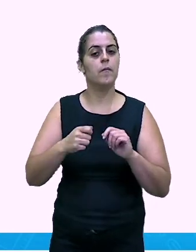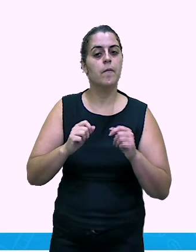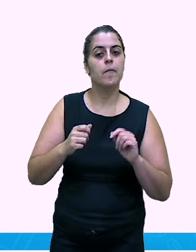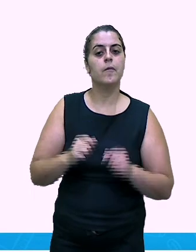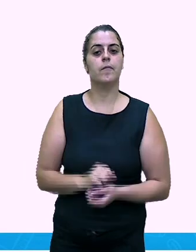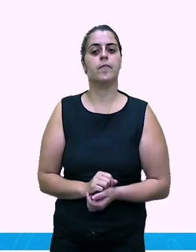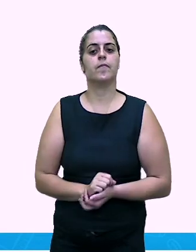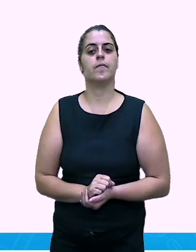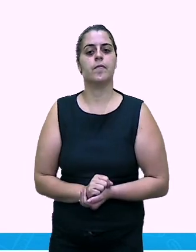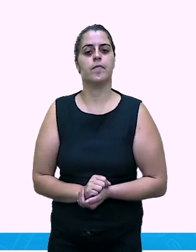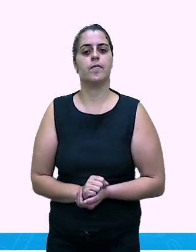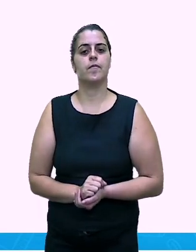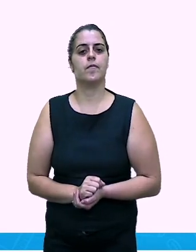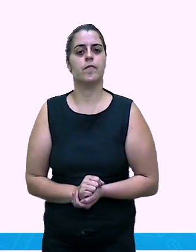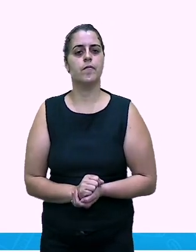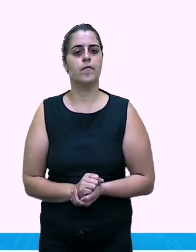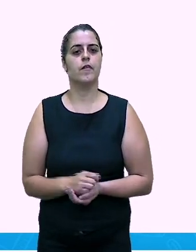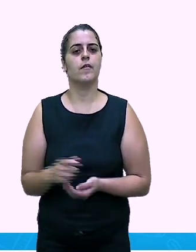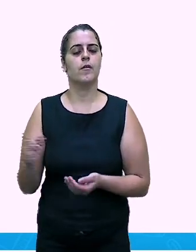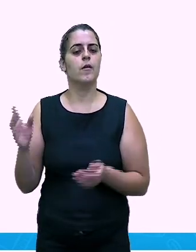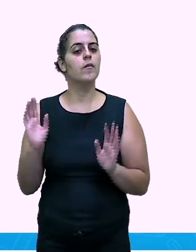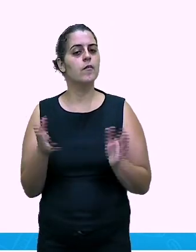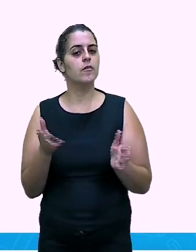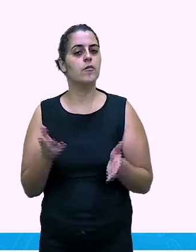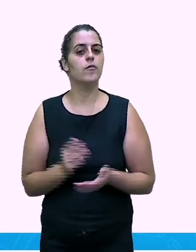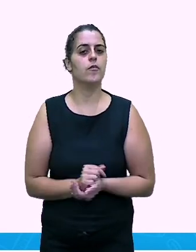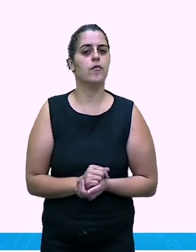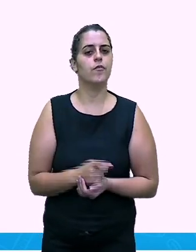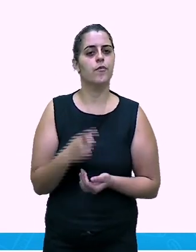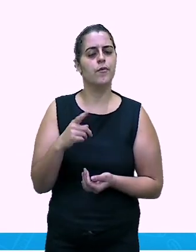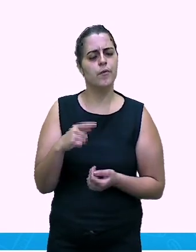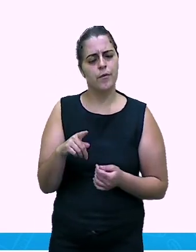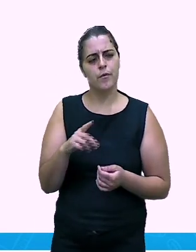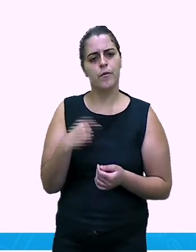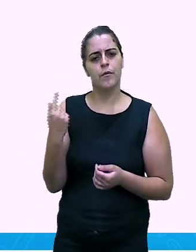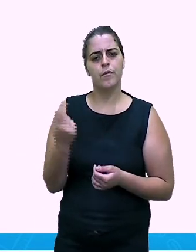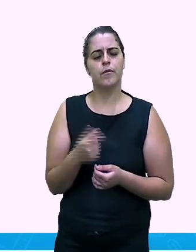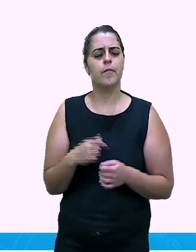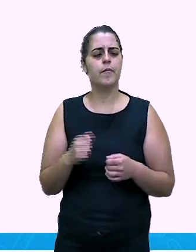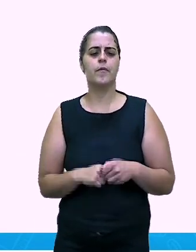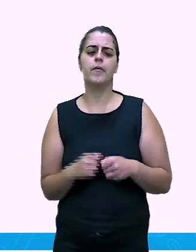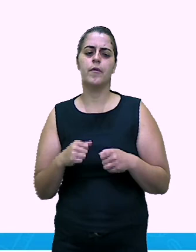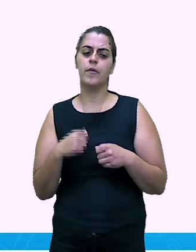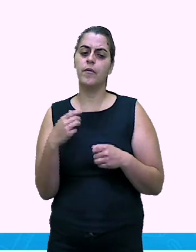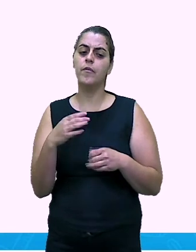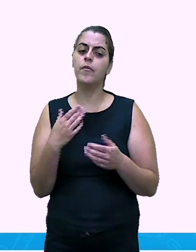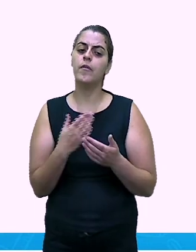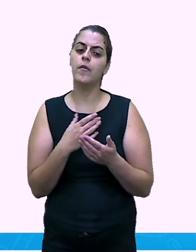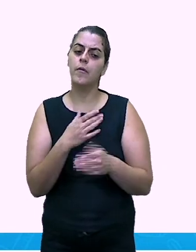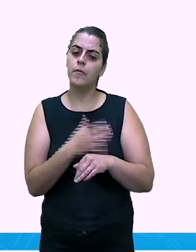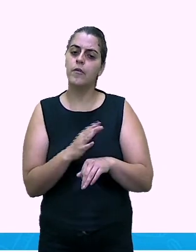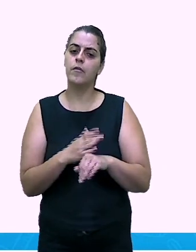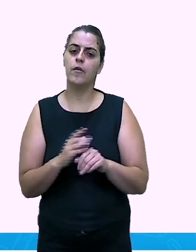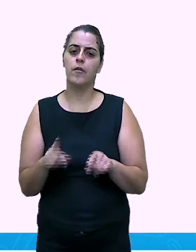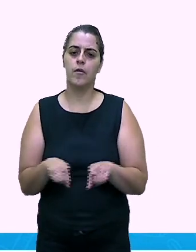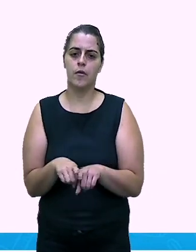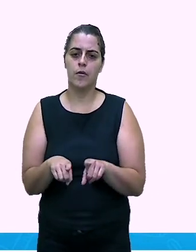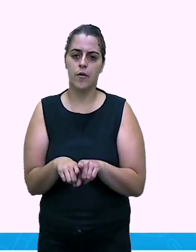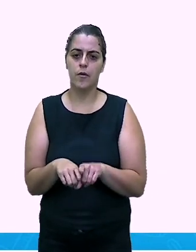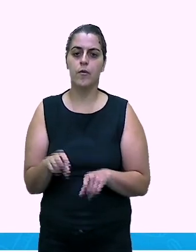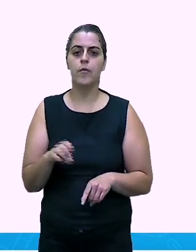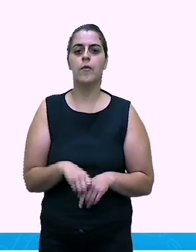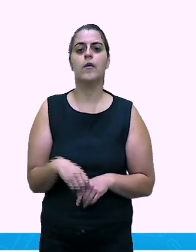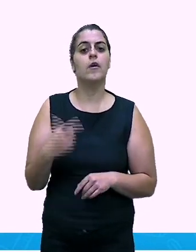245 balas. Agora, a gente também trabalha um pouquinho menos, né? A gente sempre frisa muito